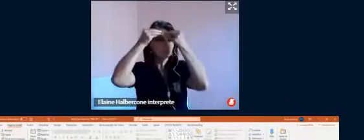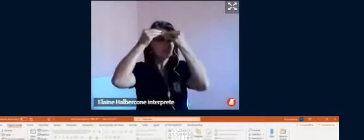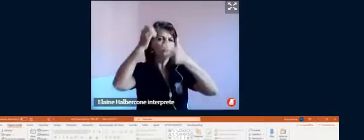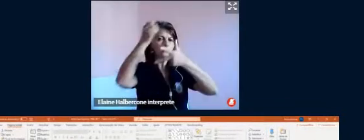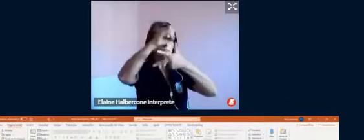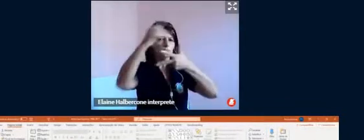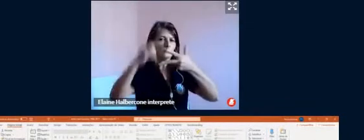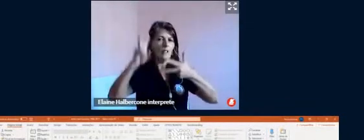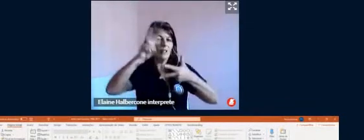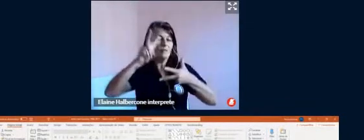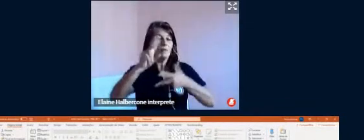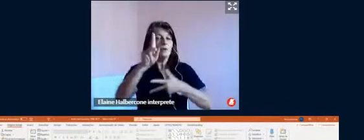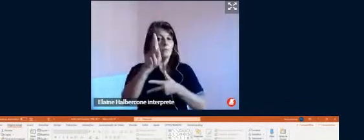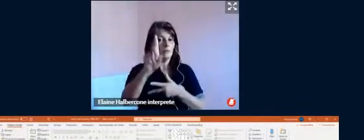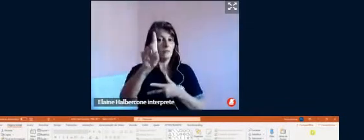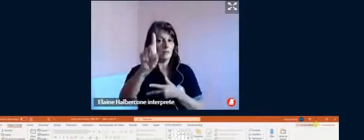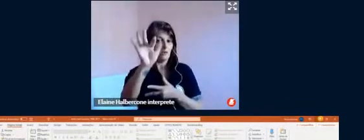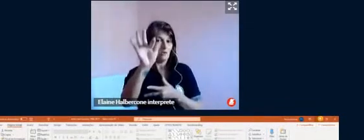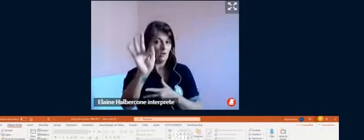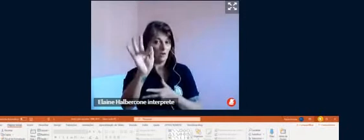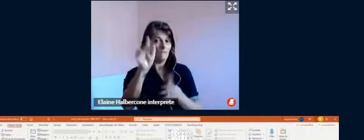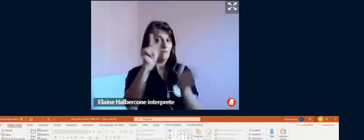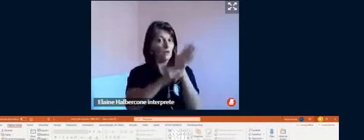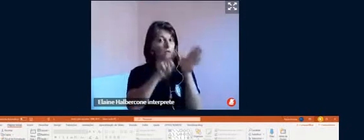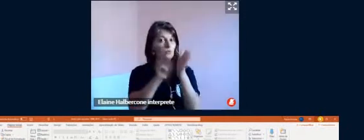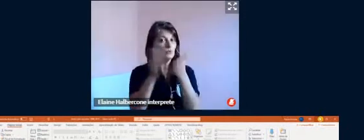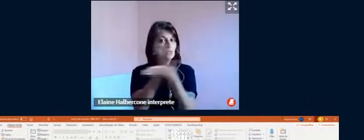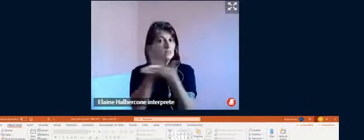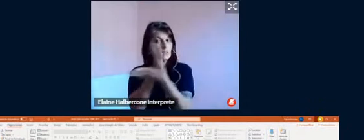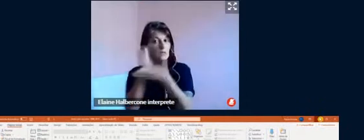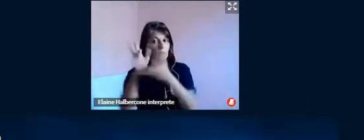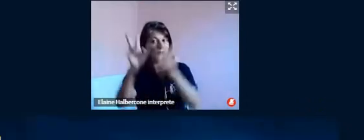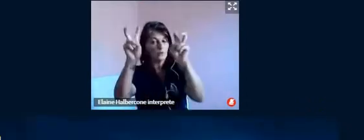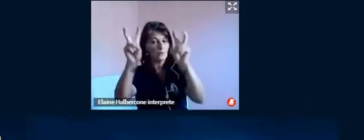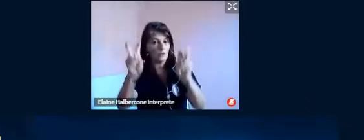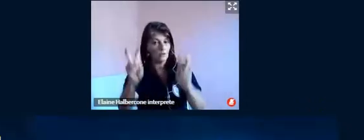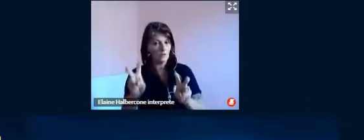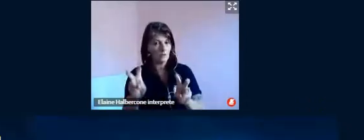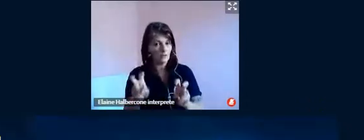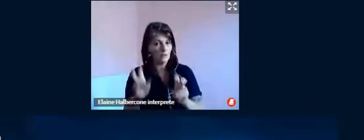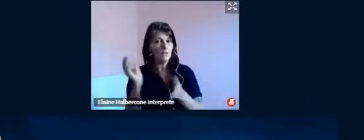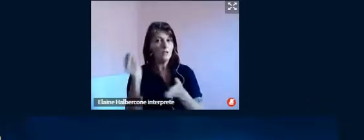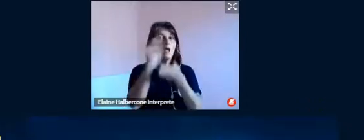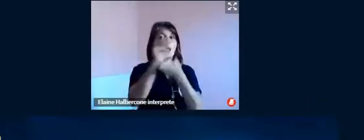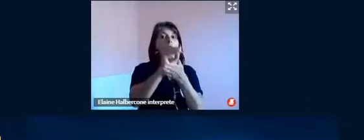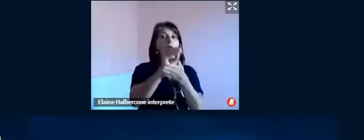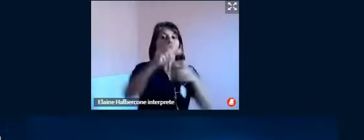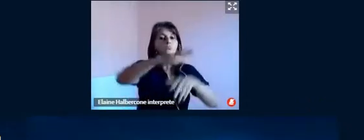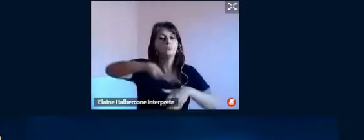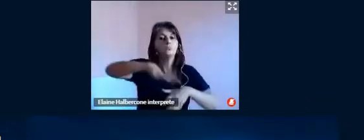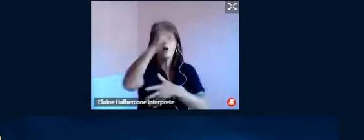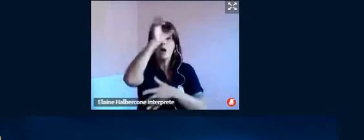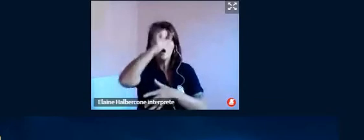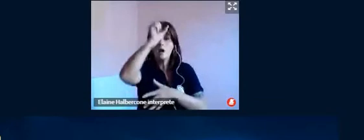lembrando, o PDF com as questões separadas por assunto estão lá no ambiente de aprendizagem. E